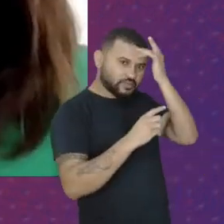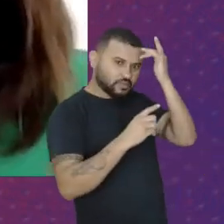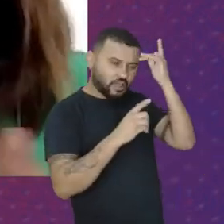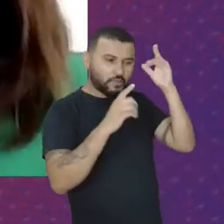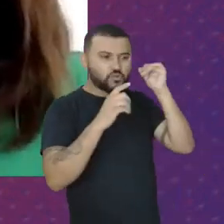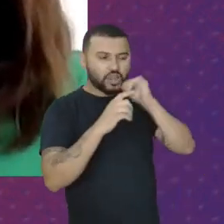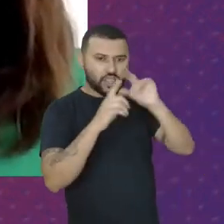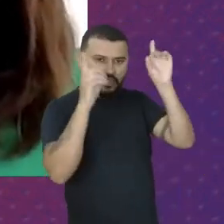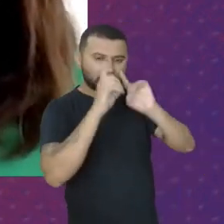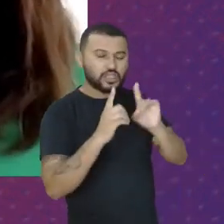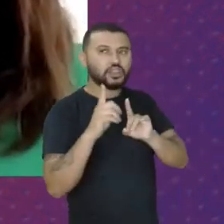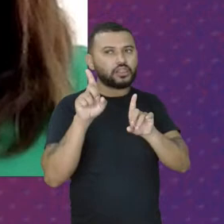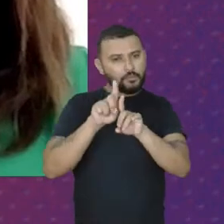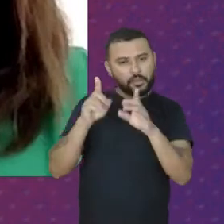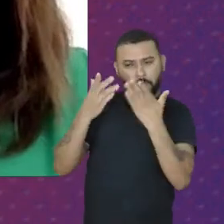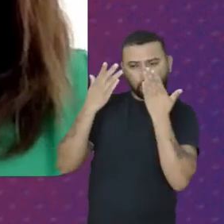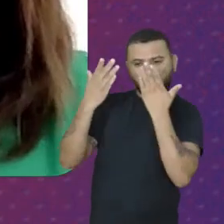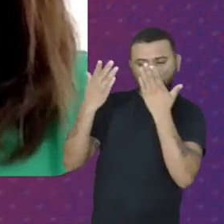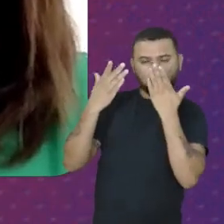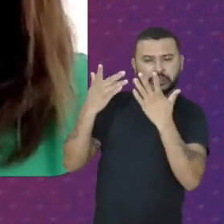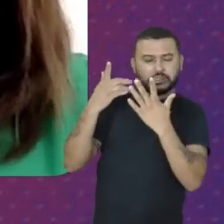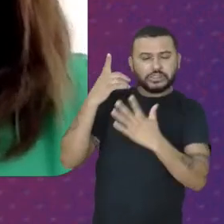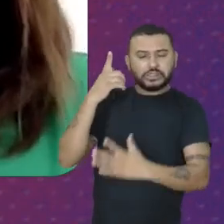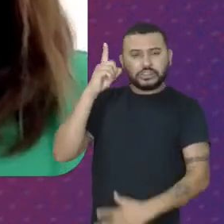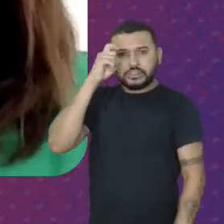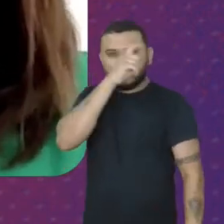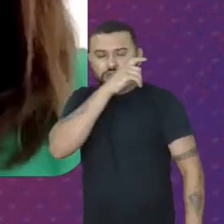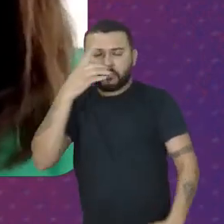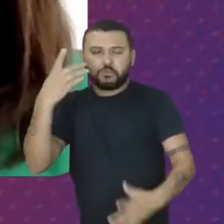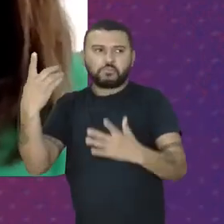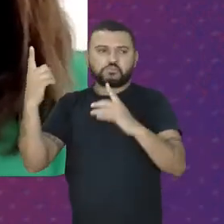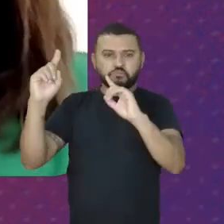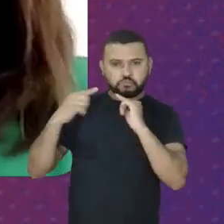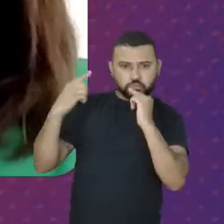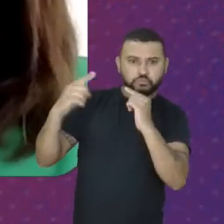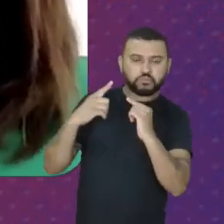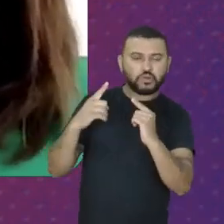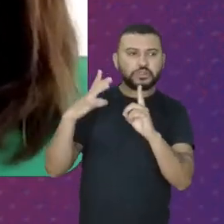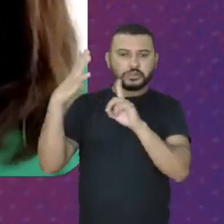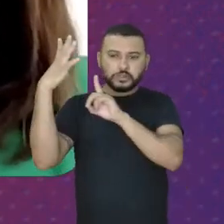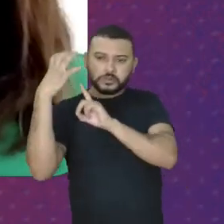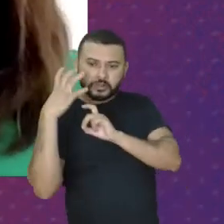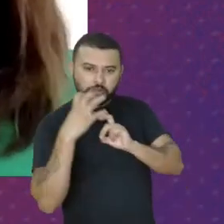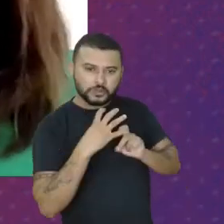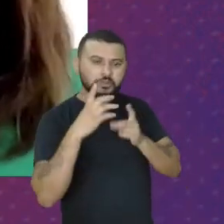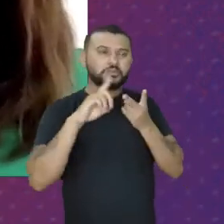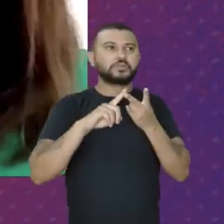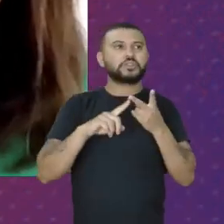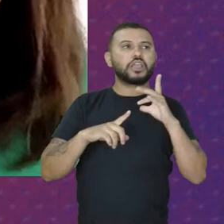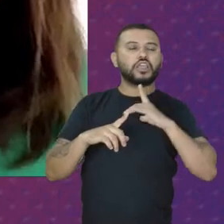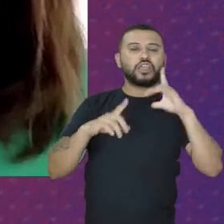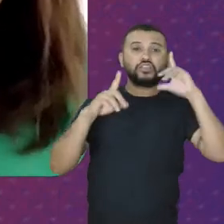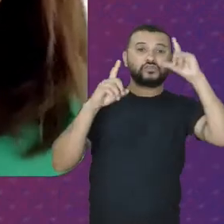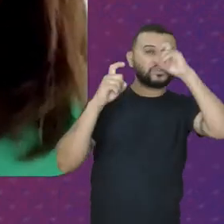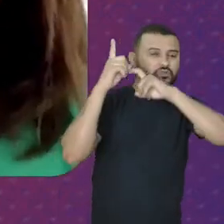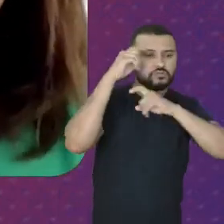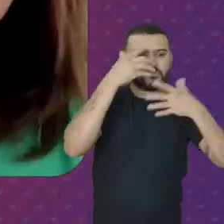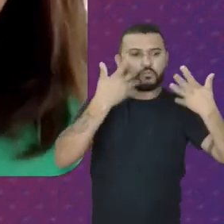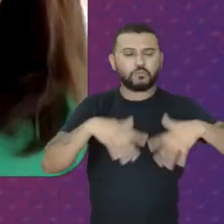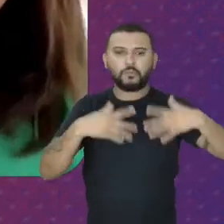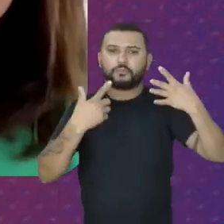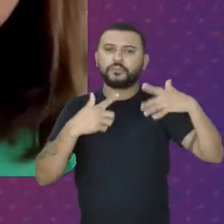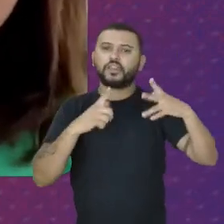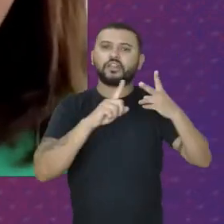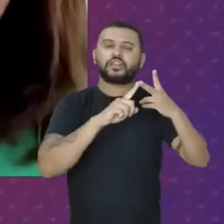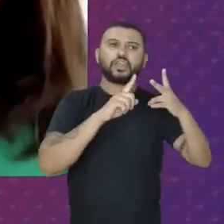violência psicológica, né, a violência moral, enfrentando a dificuldade de